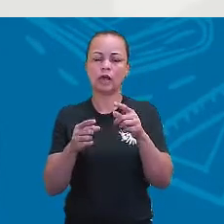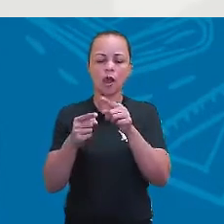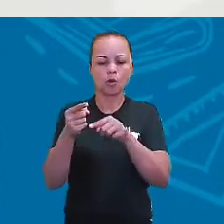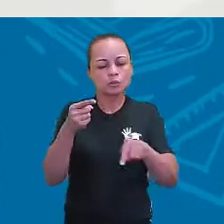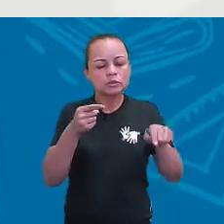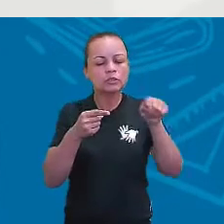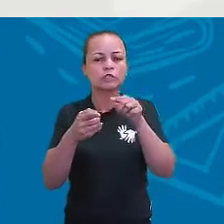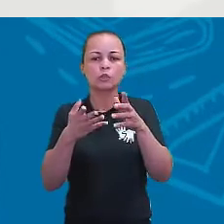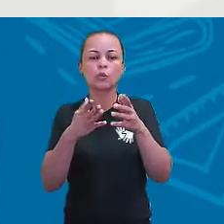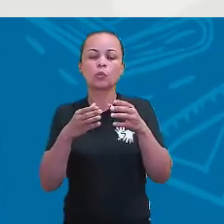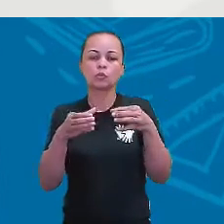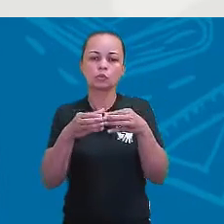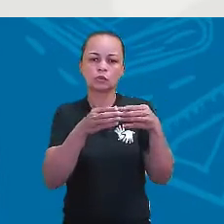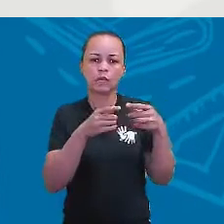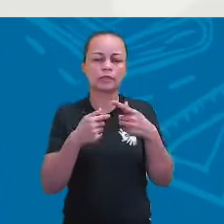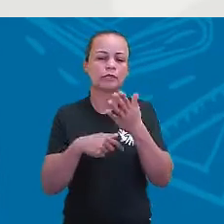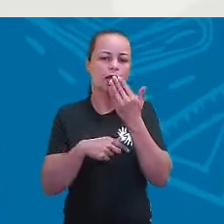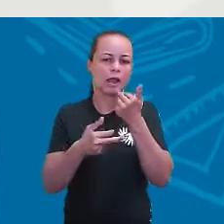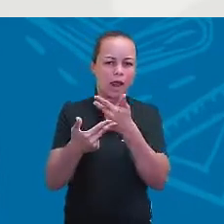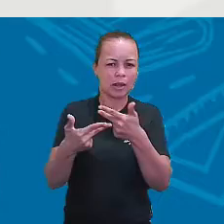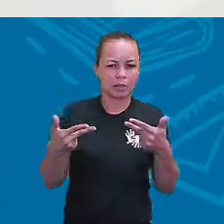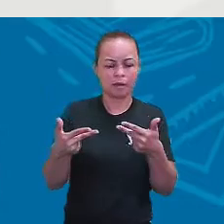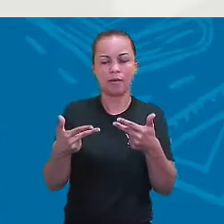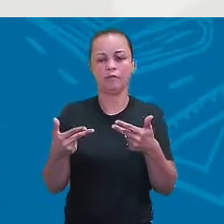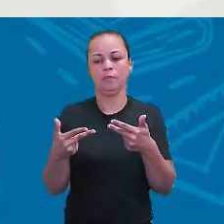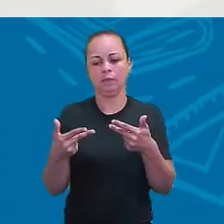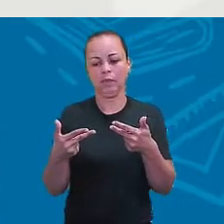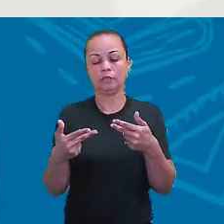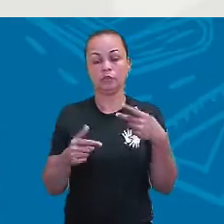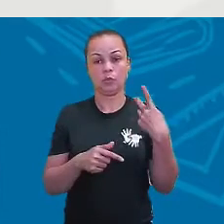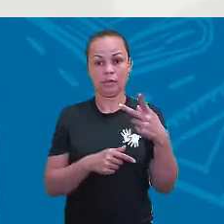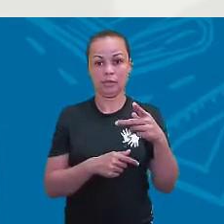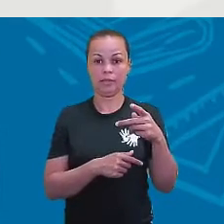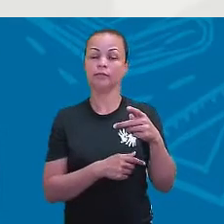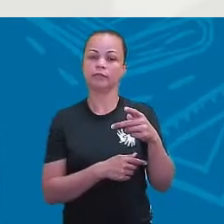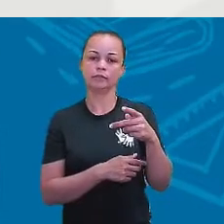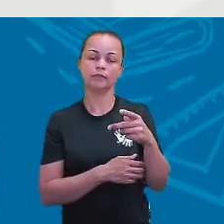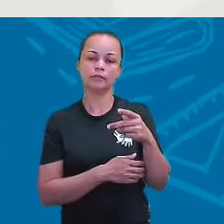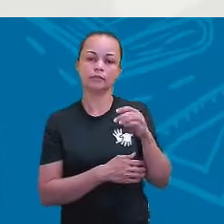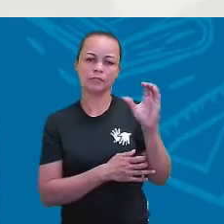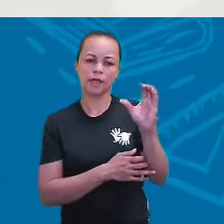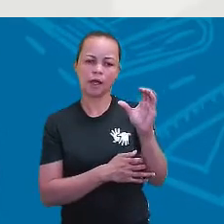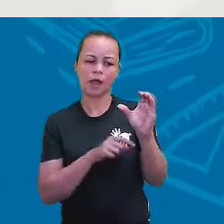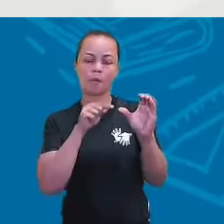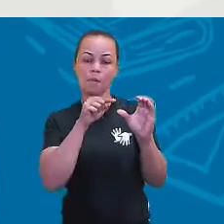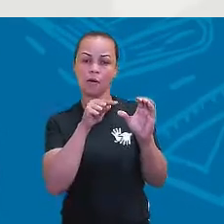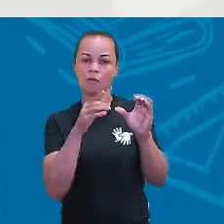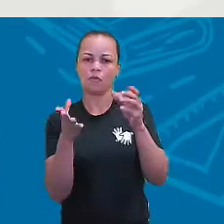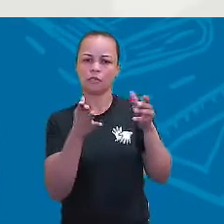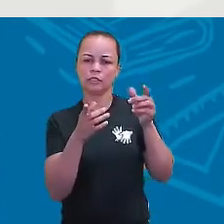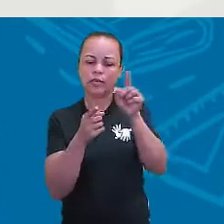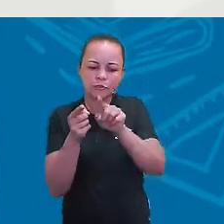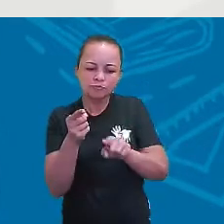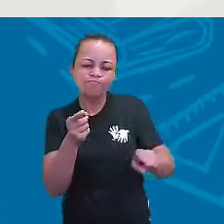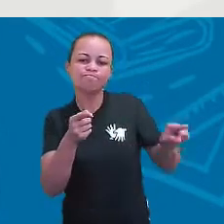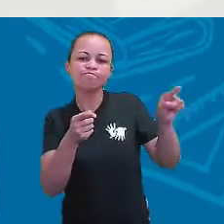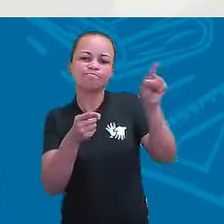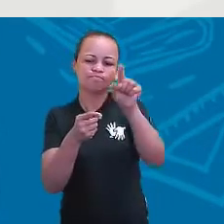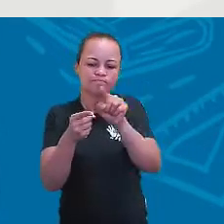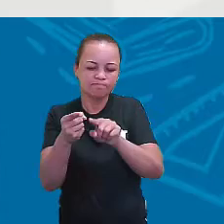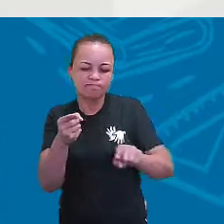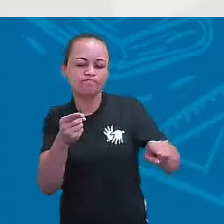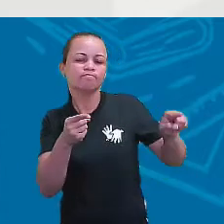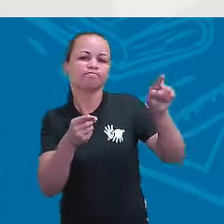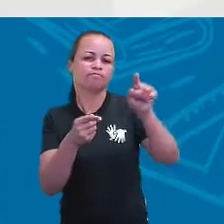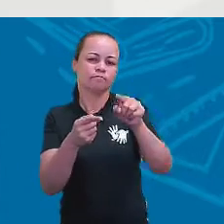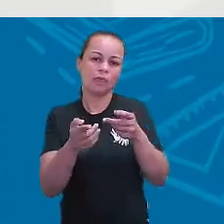da teia alimentar, você vai ver que esse carbono está o tempo todo o quê? Trafegando, ele está o tempo todo tendo esse ciclo, porque ele vai se finalizar